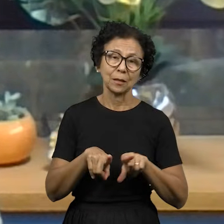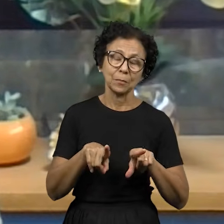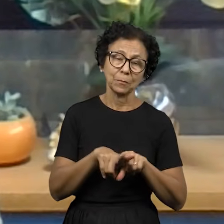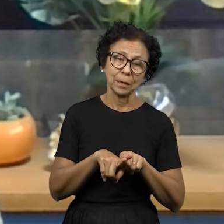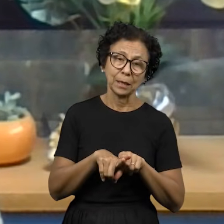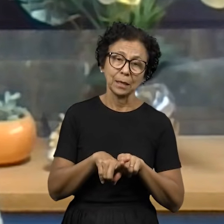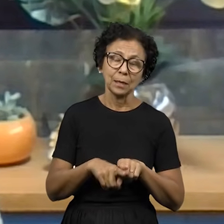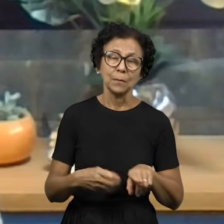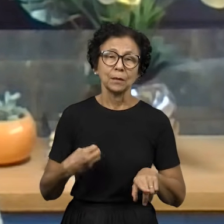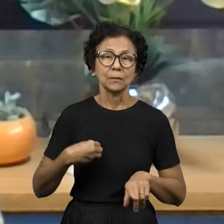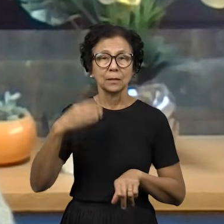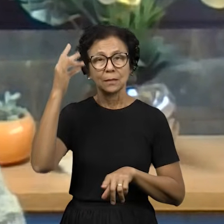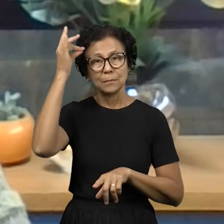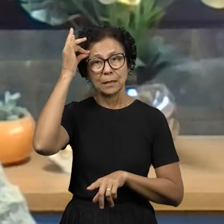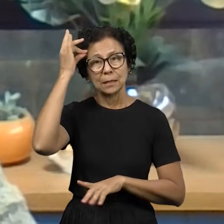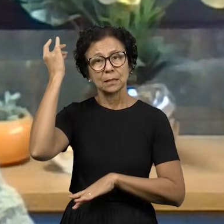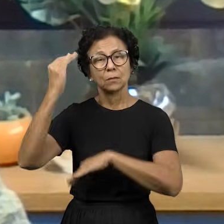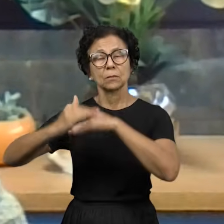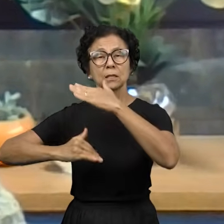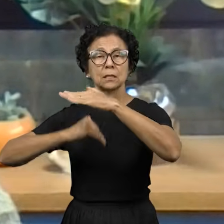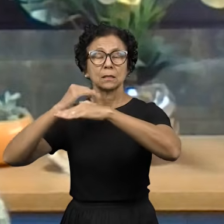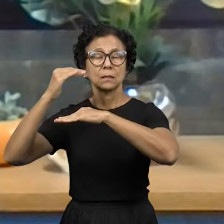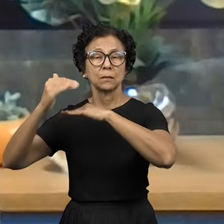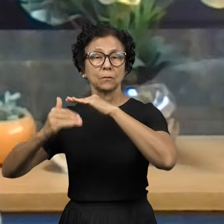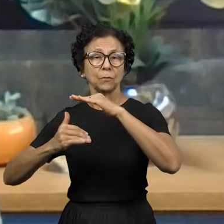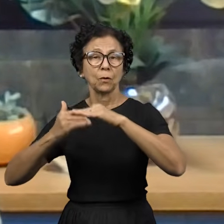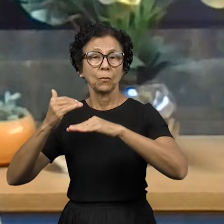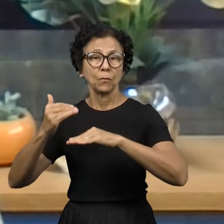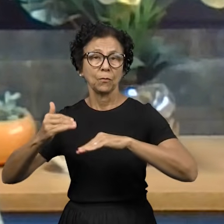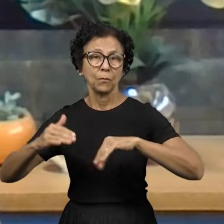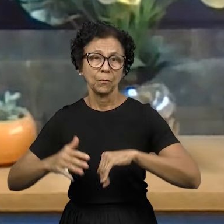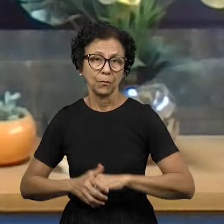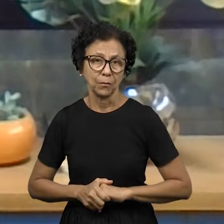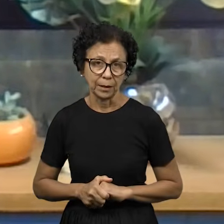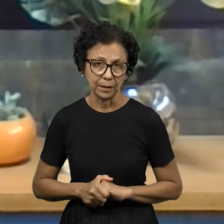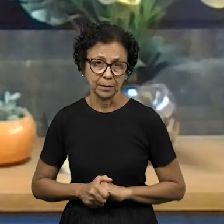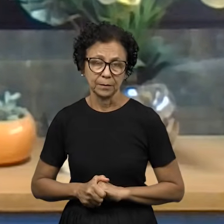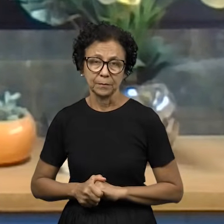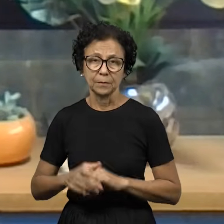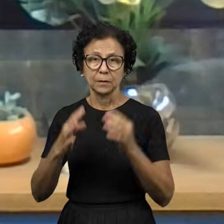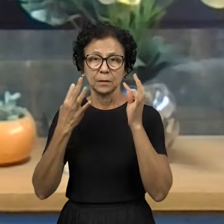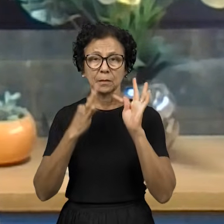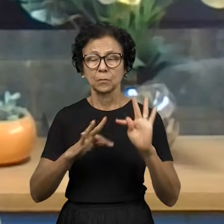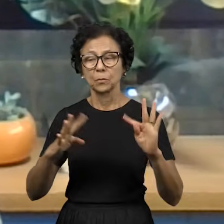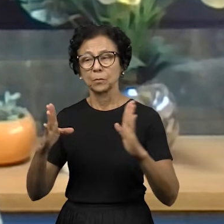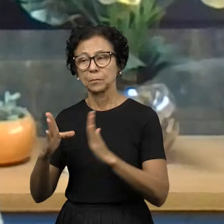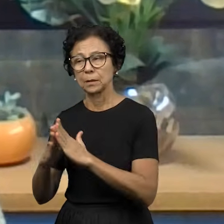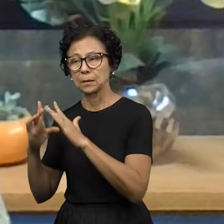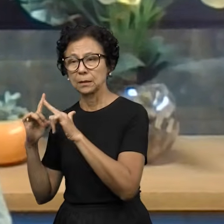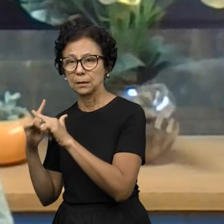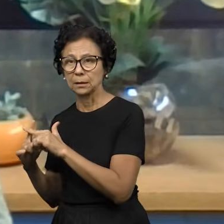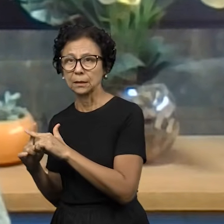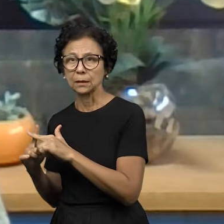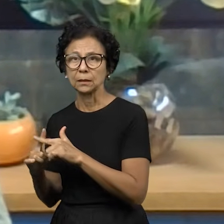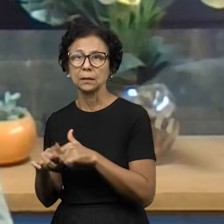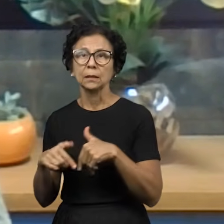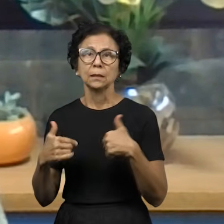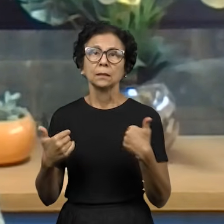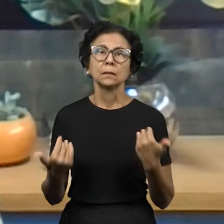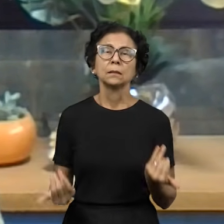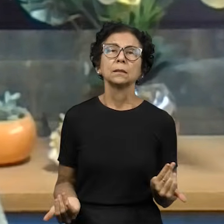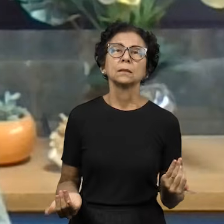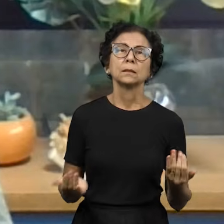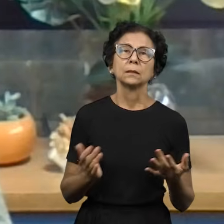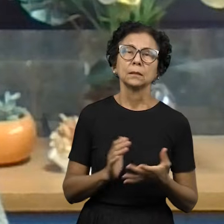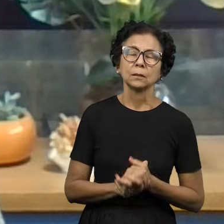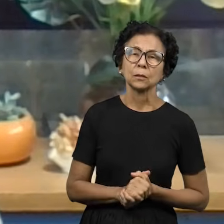crescimento espiritual dos irmãos e edificação da igreja. Então, eu espero que esses